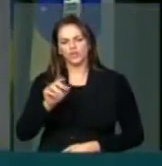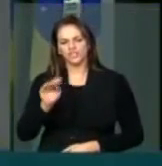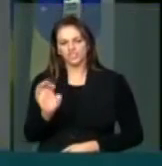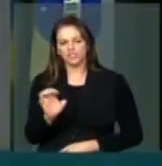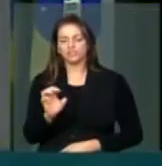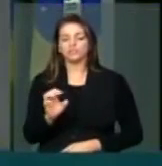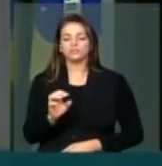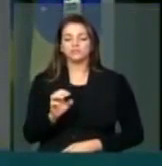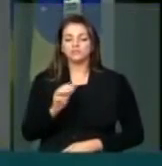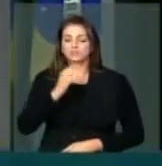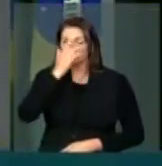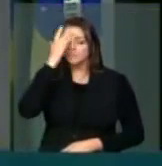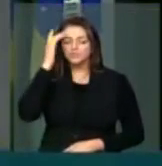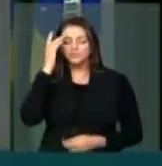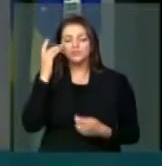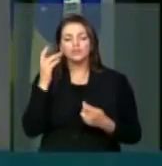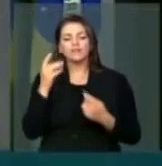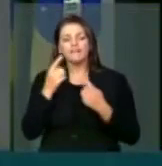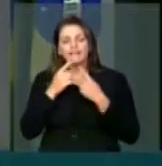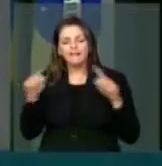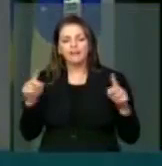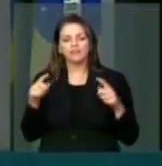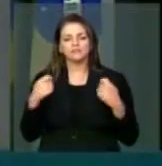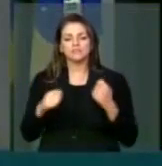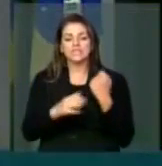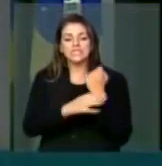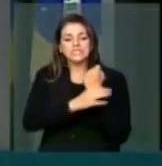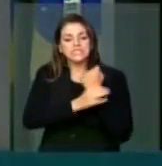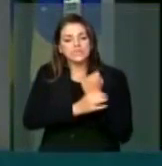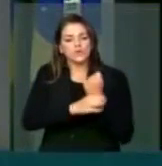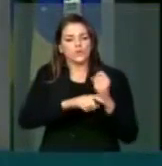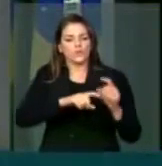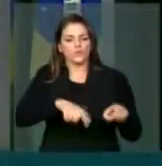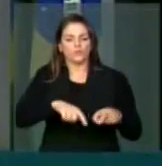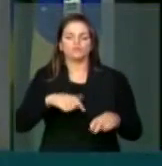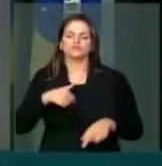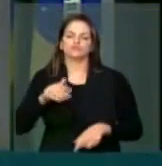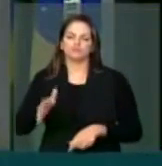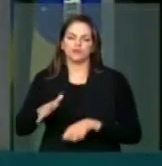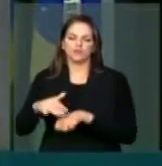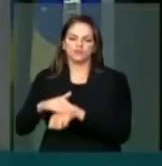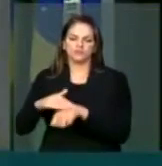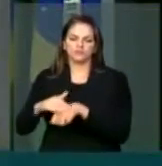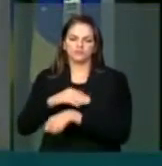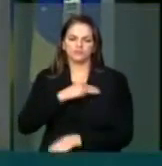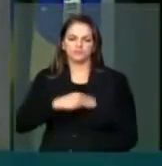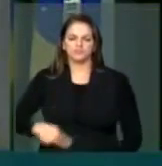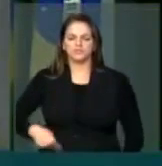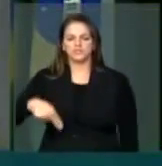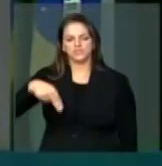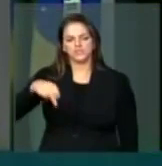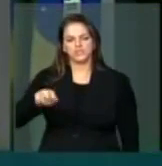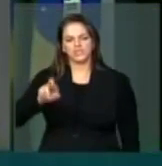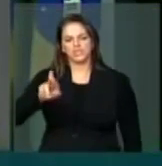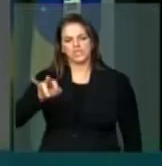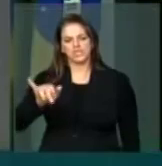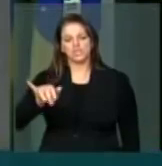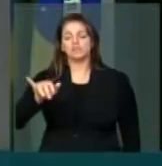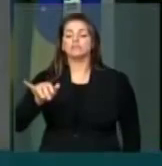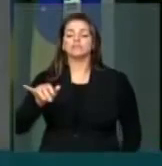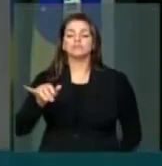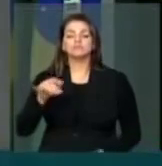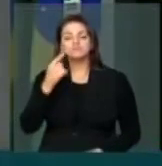cobrado providência com relação ao seguro agrícola. Já conversamos com o ministro Nery Geller, com o secretário também de Política Agrícola,